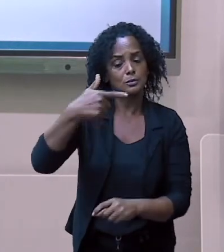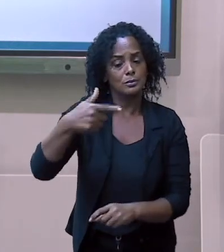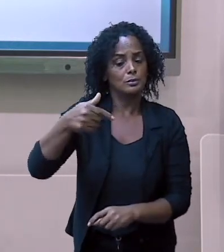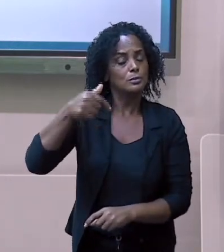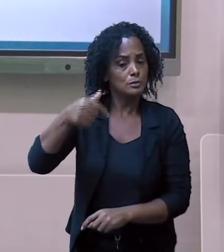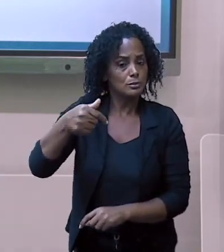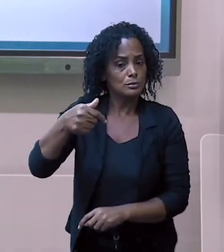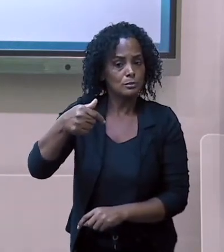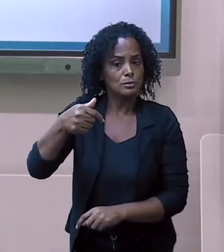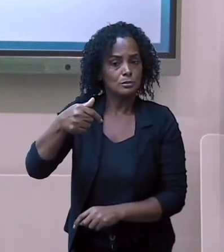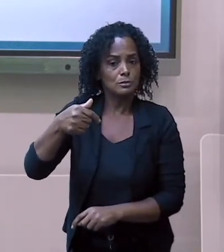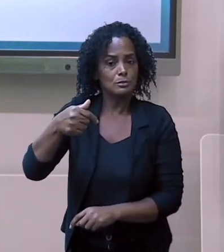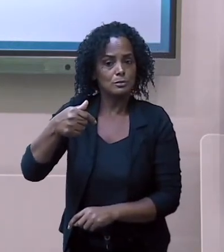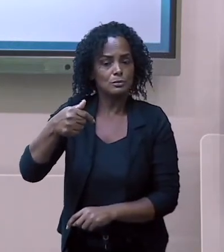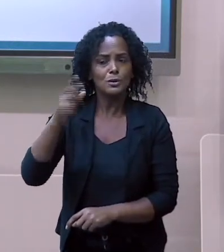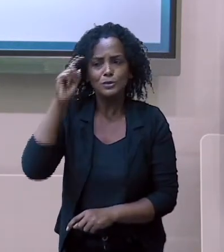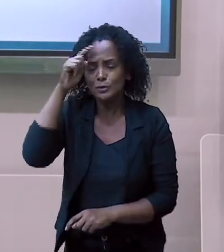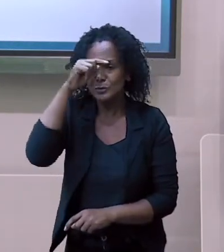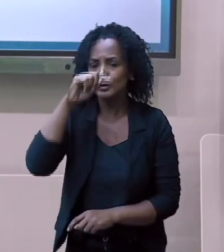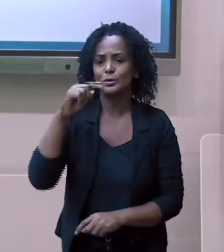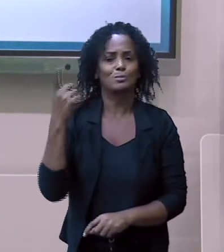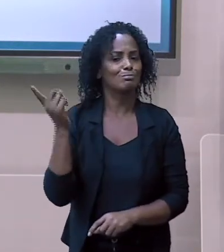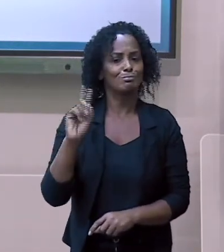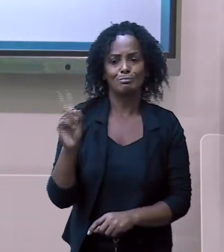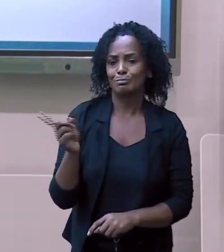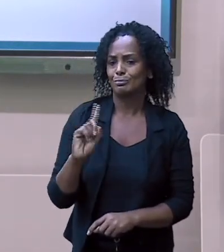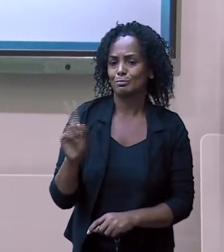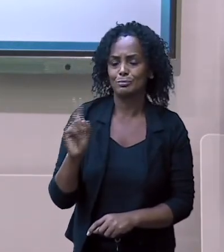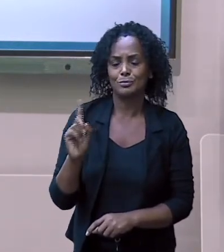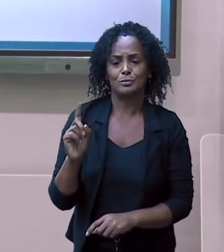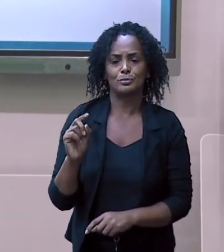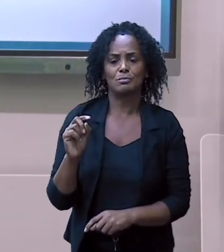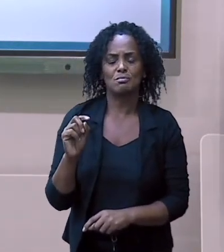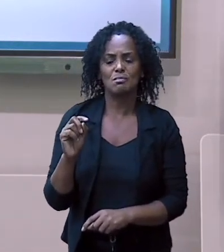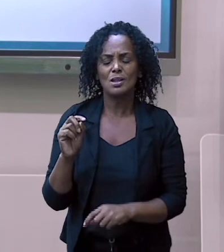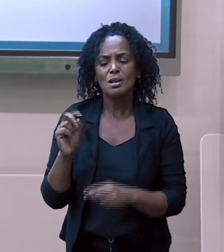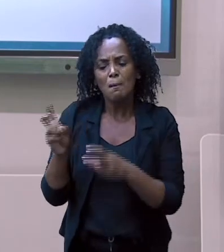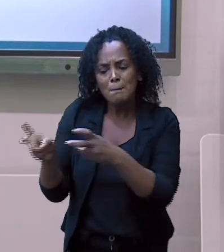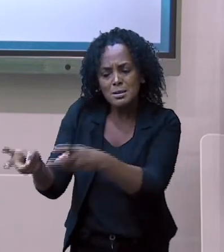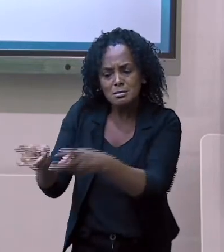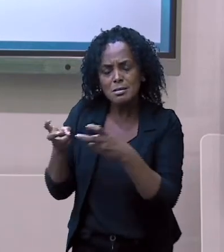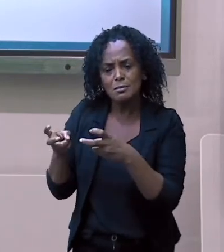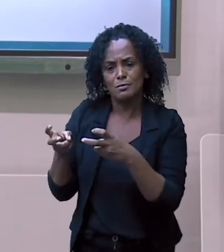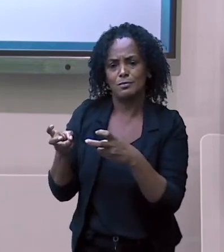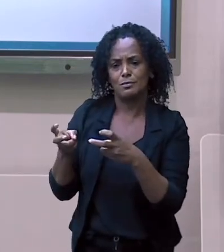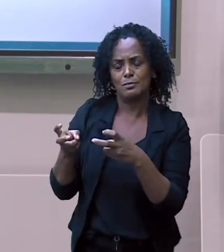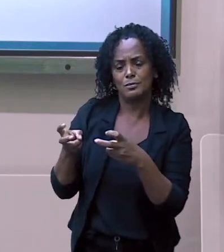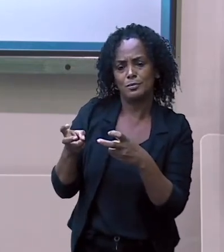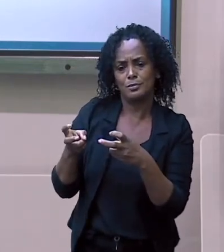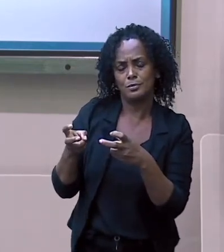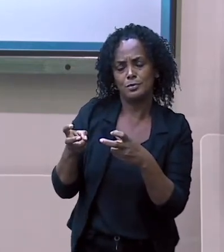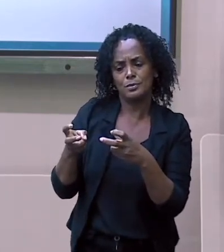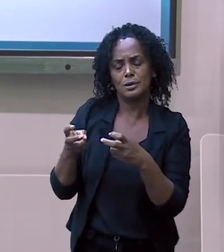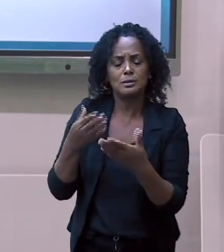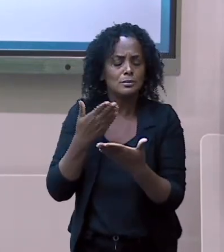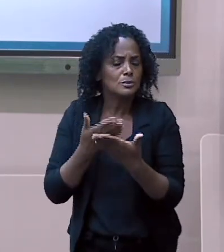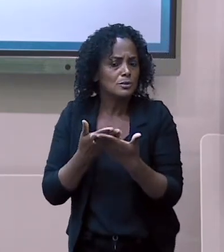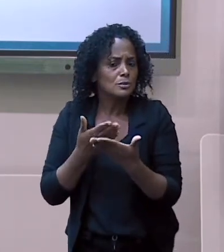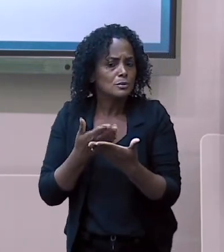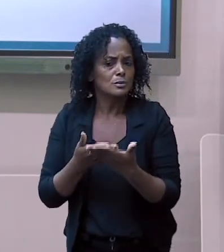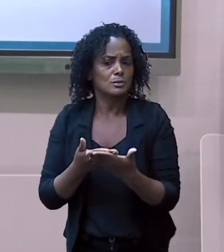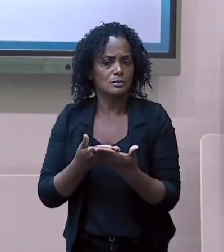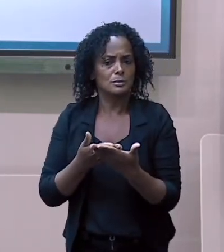27. Então, não tem dificuldade, é só você chegar, analisar a expressão, que a gente vai trabalhar somente o que?